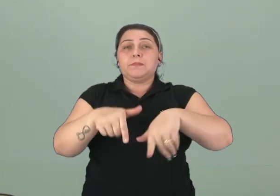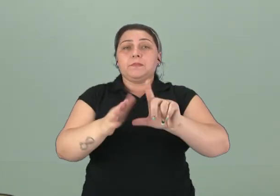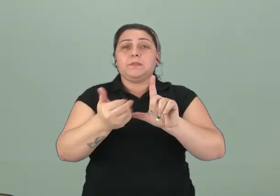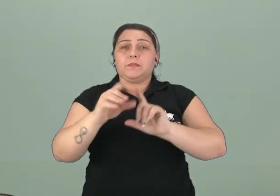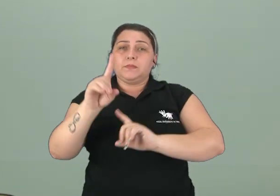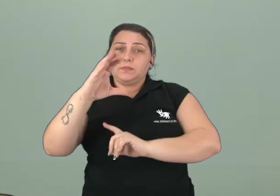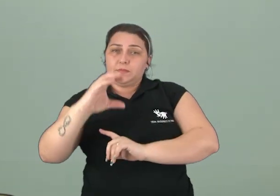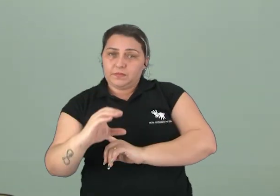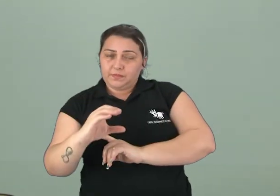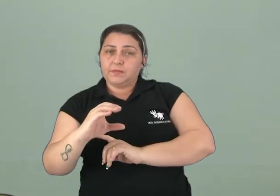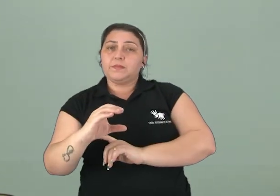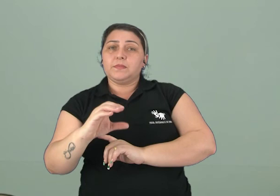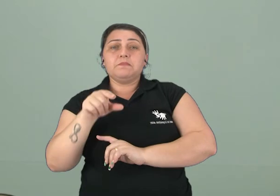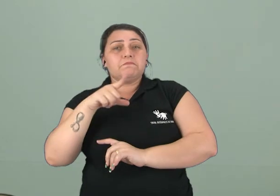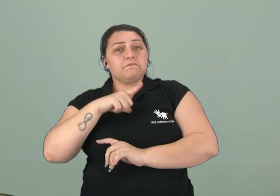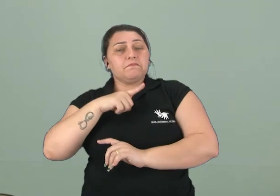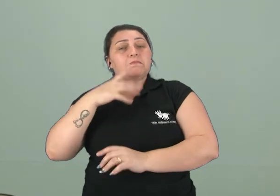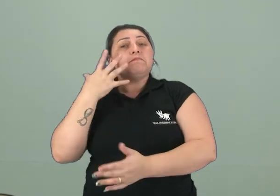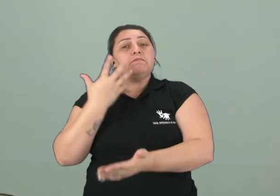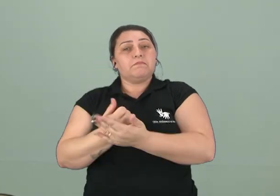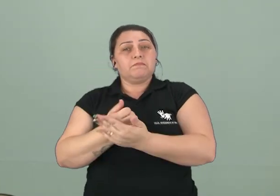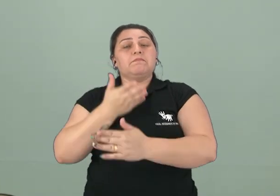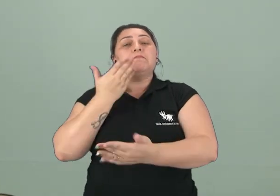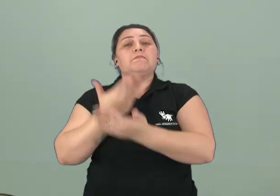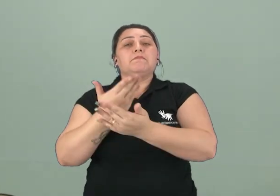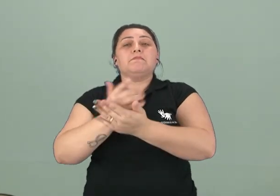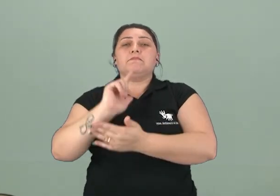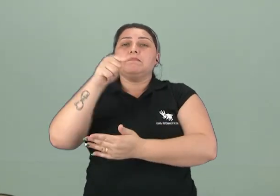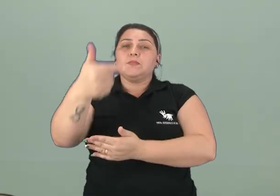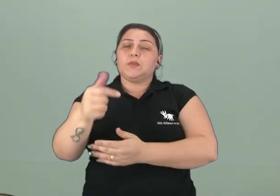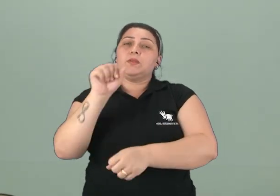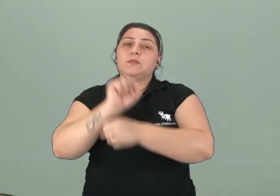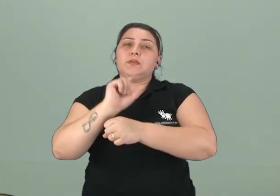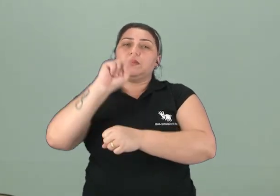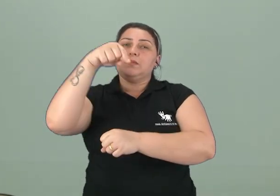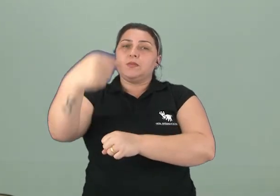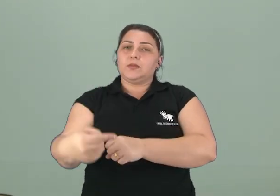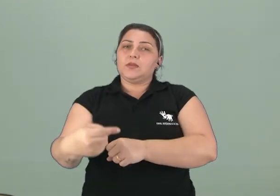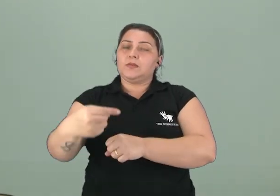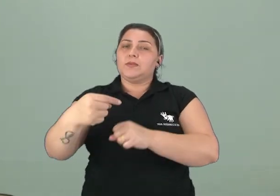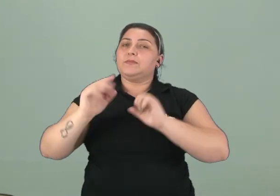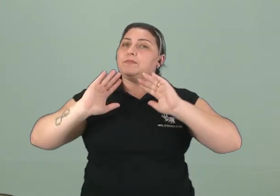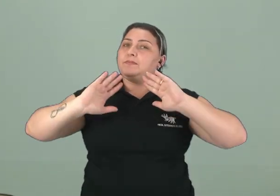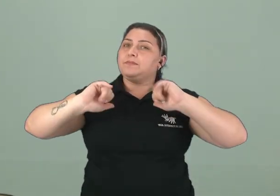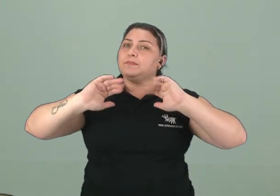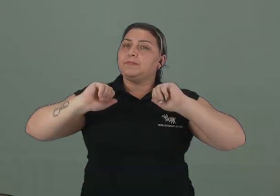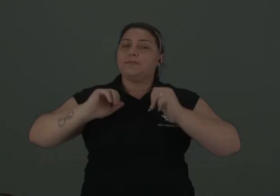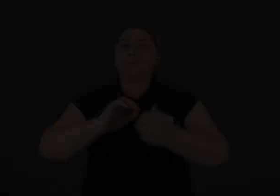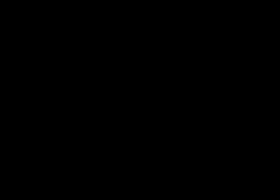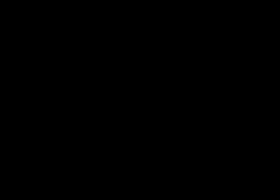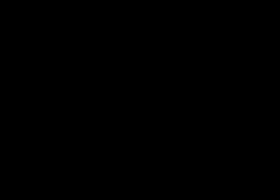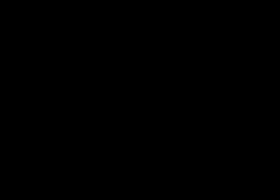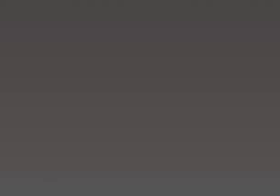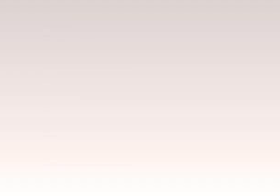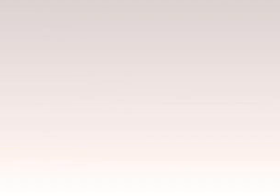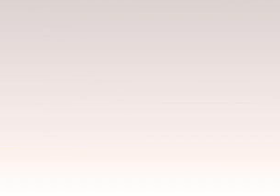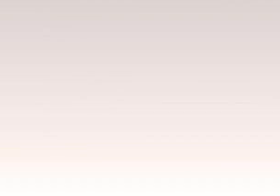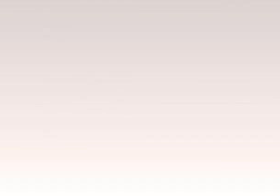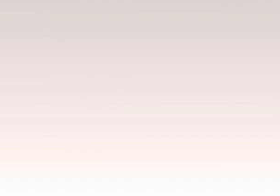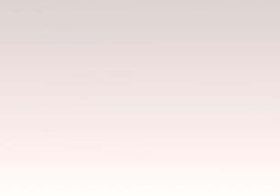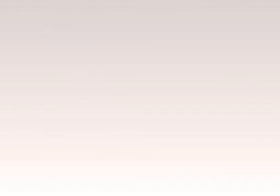esqueça de acessar a plataforma eduque para você ter acesso a sala e muitas outras e Jaguar na próxima tá bom tchau tchau